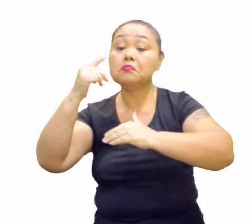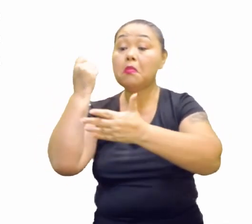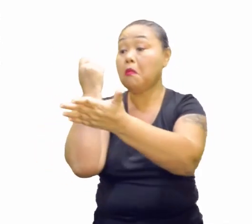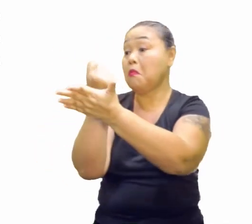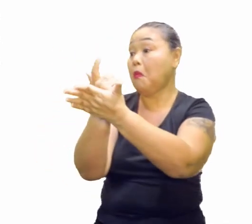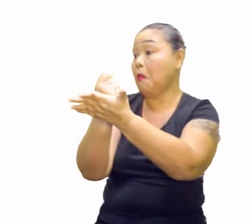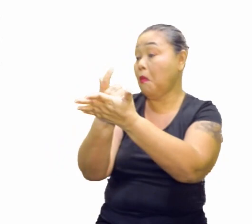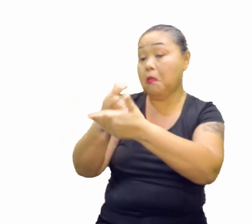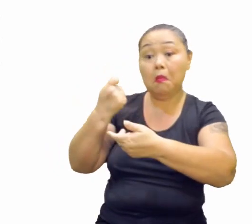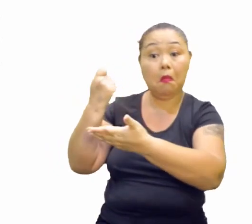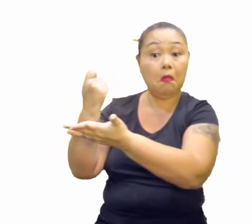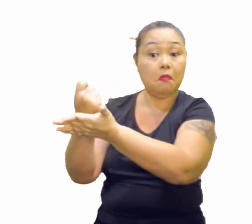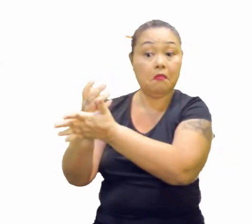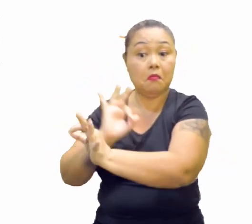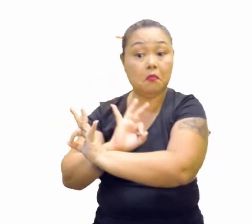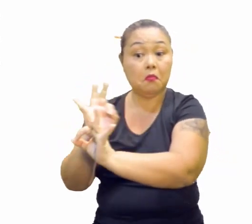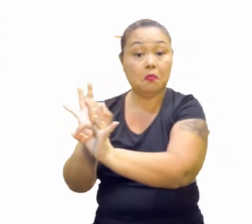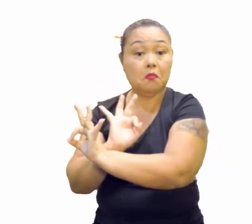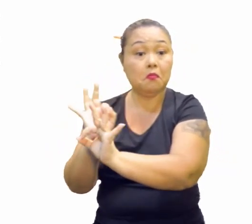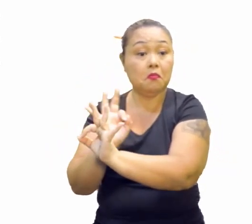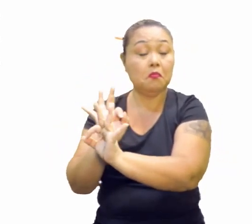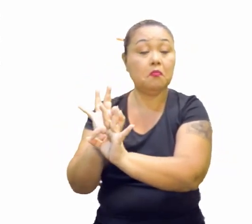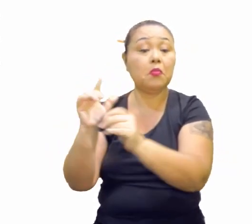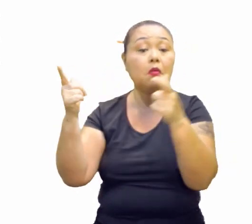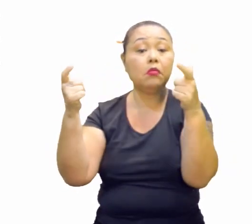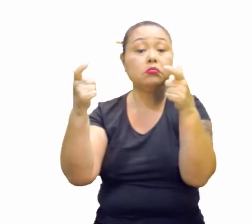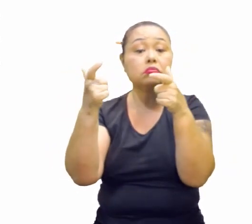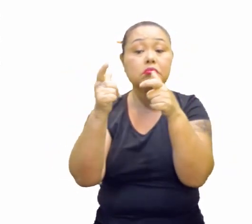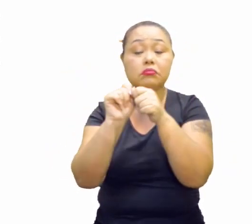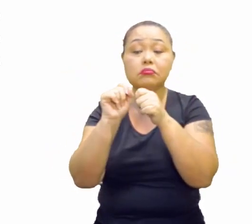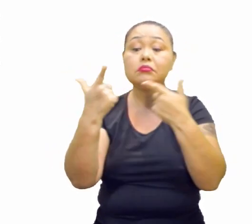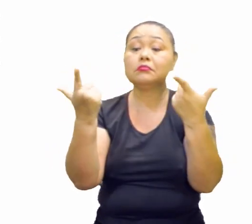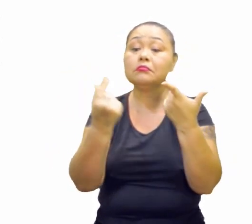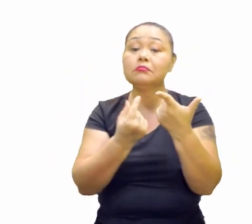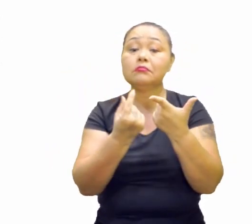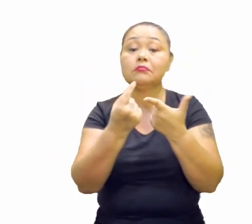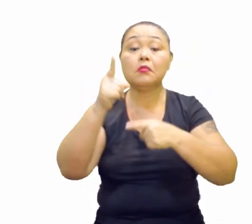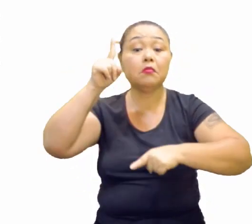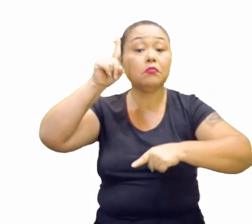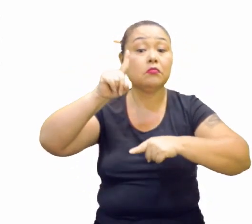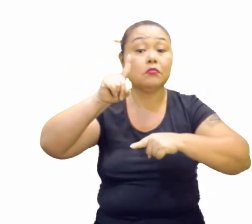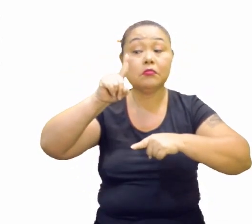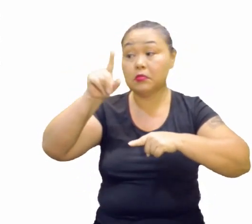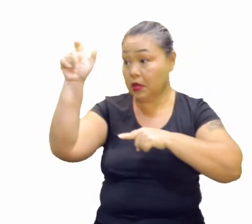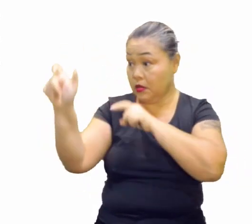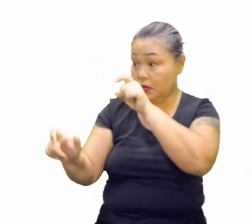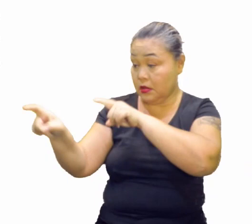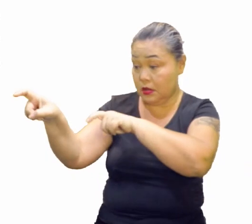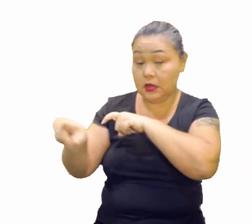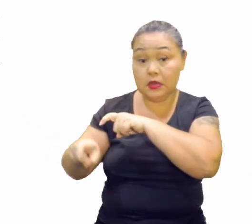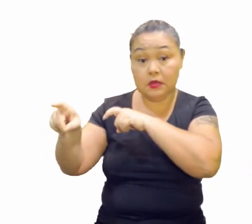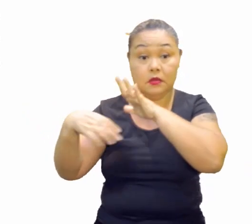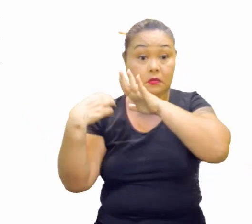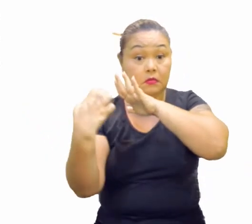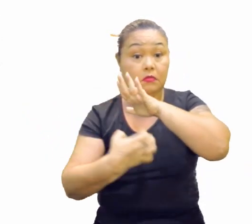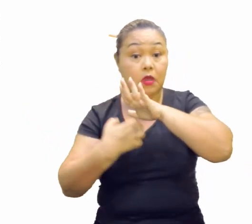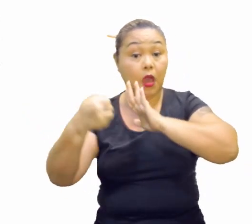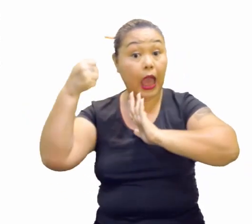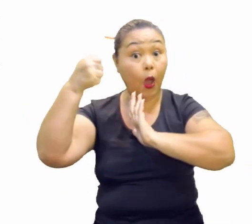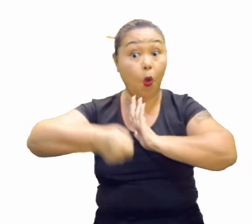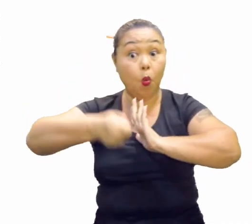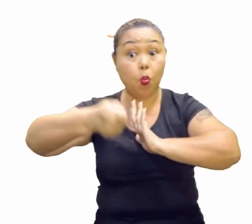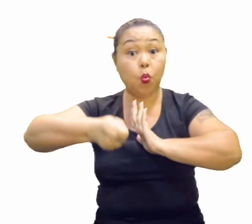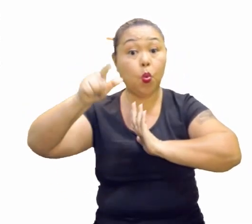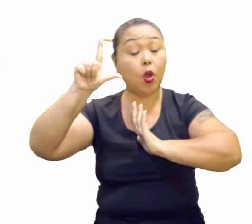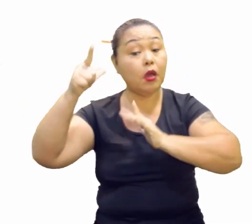consumidores. Redução da atividade econômica. Os produtores agrícolas e industriais foram obrigados a reduzir o